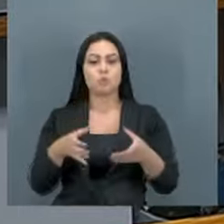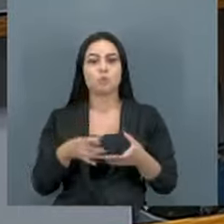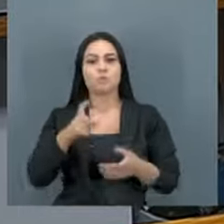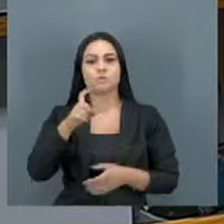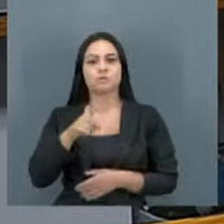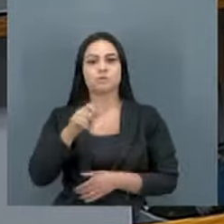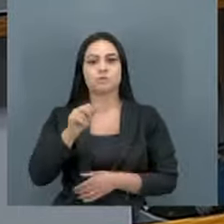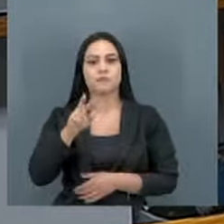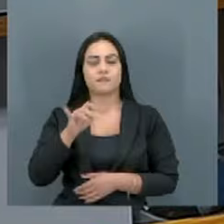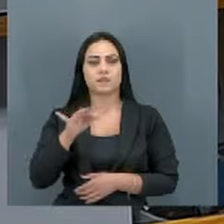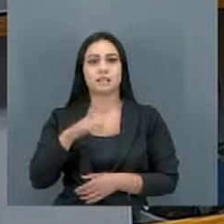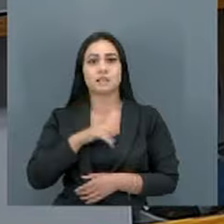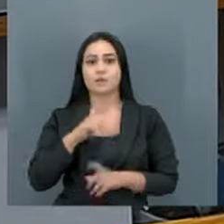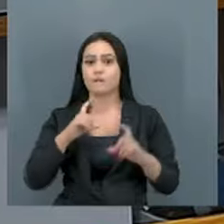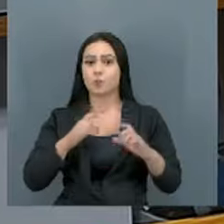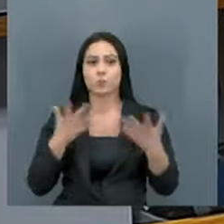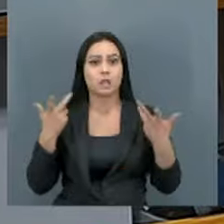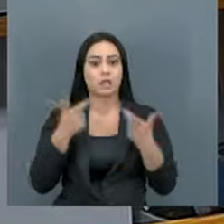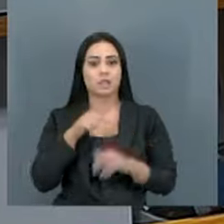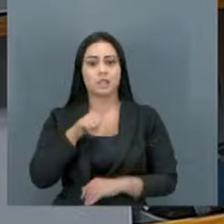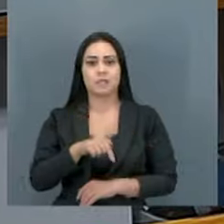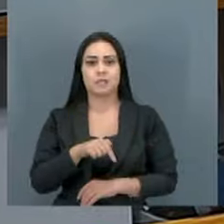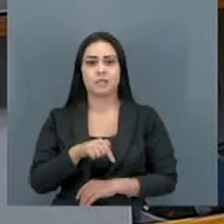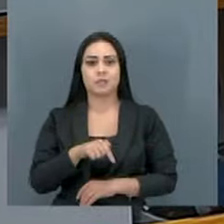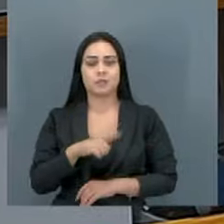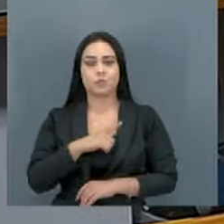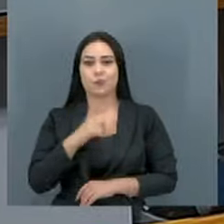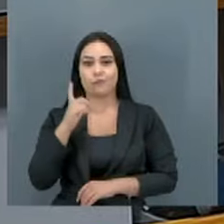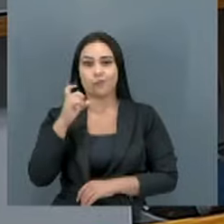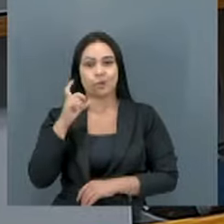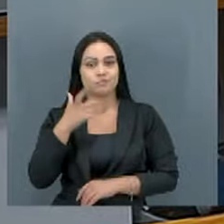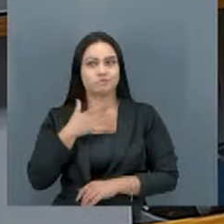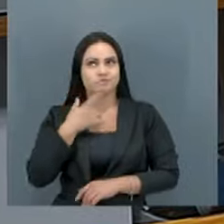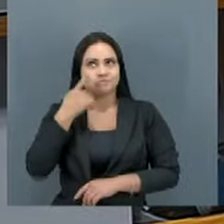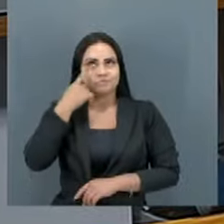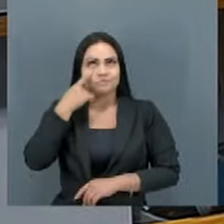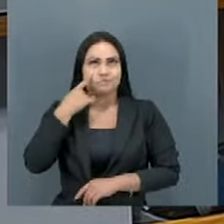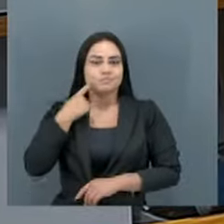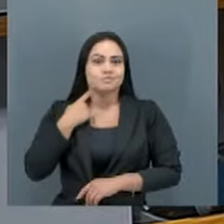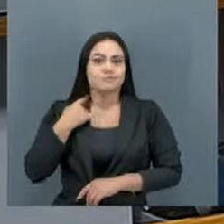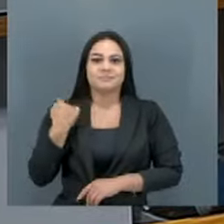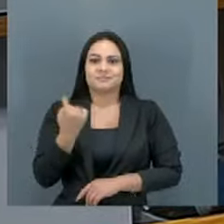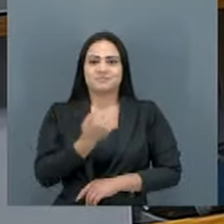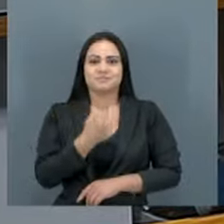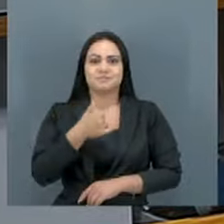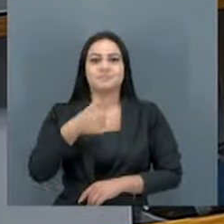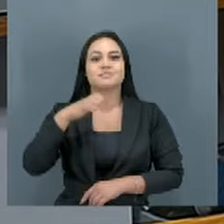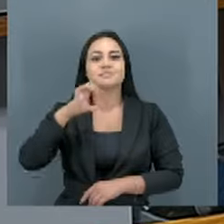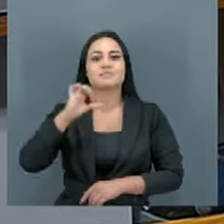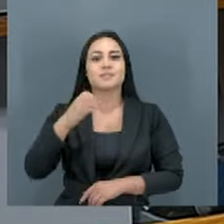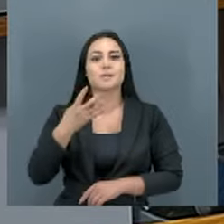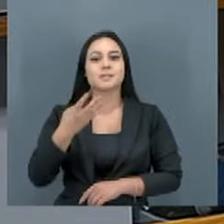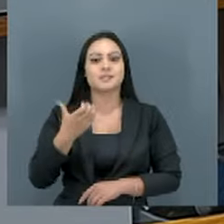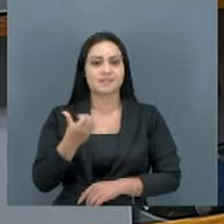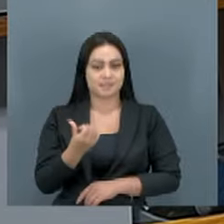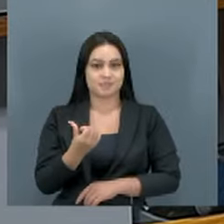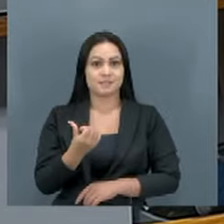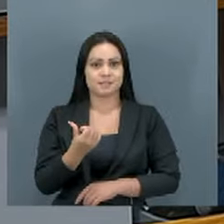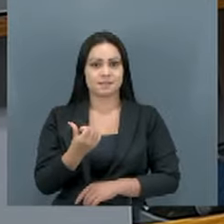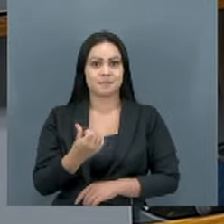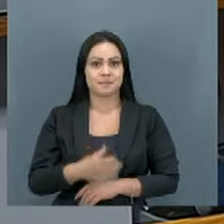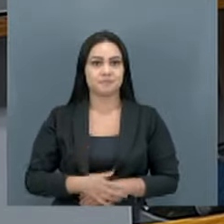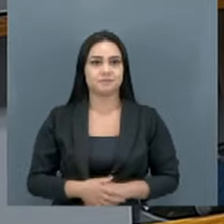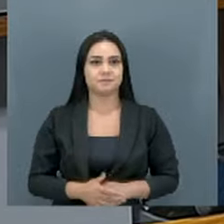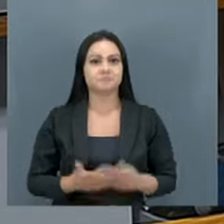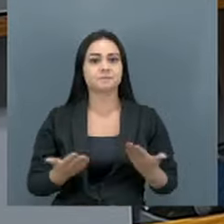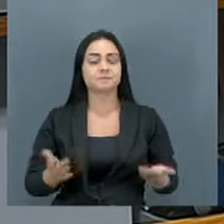tem uma foto linda aqui, uma foto de arrancar lágrimas da gente, foi em 1946.